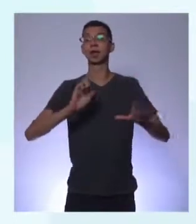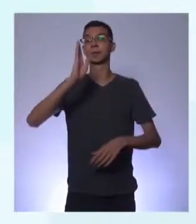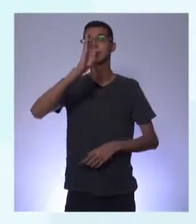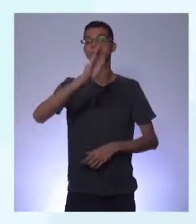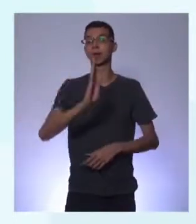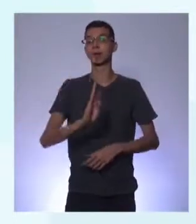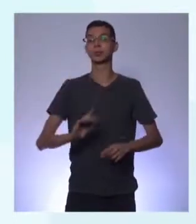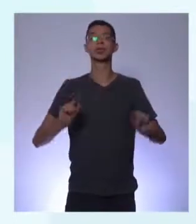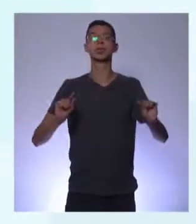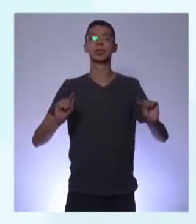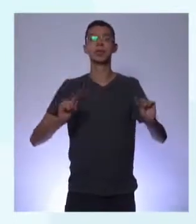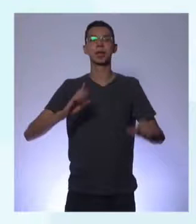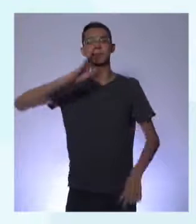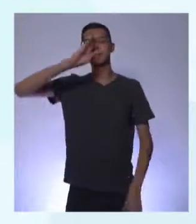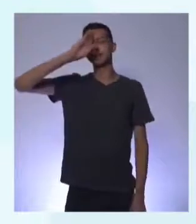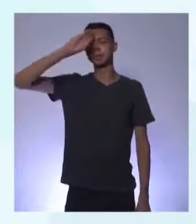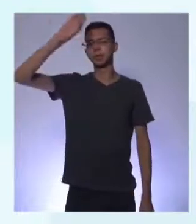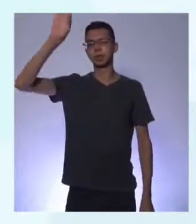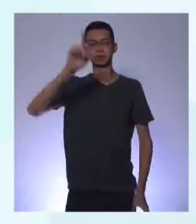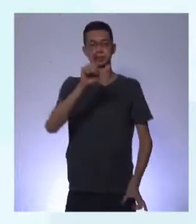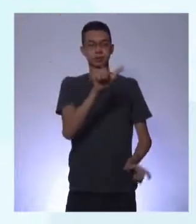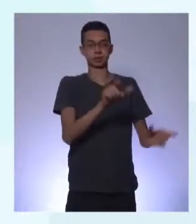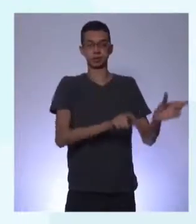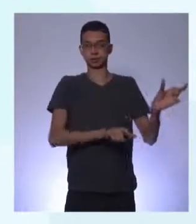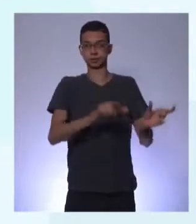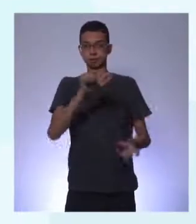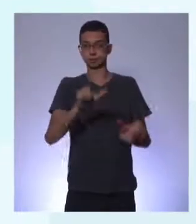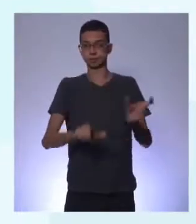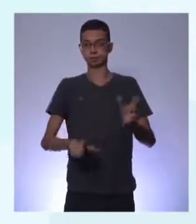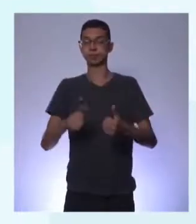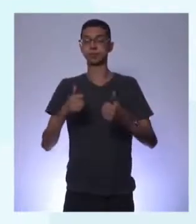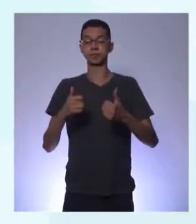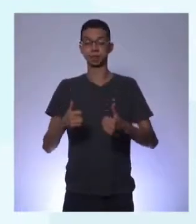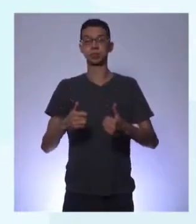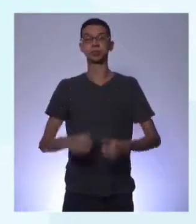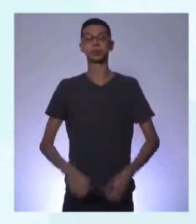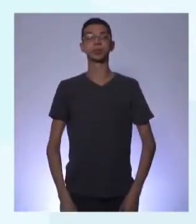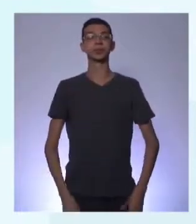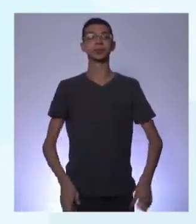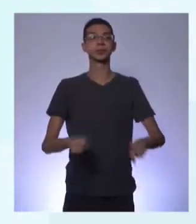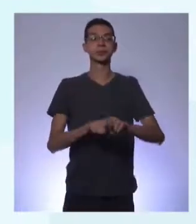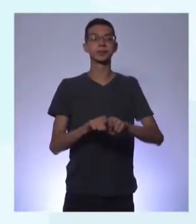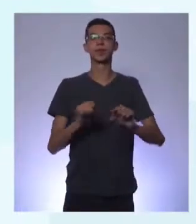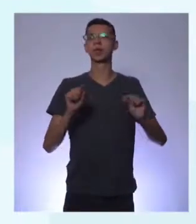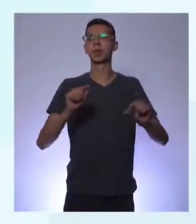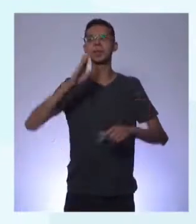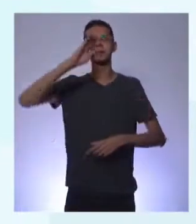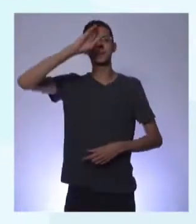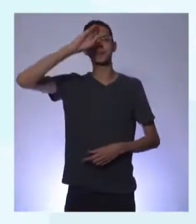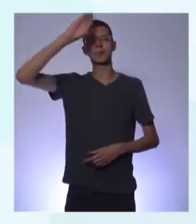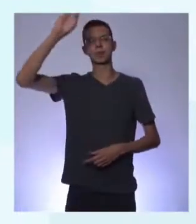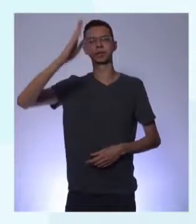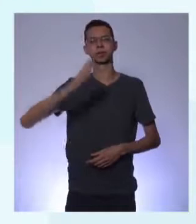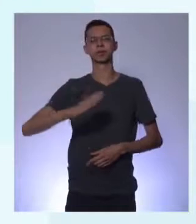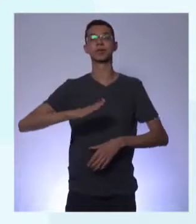foram os protagonistas da independência do Brasil? E também quem foram os protagonistas da